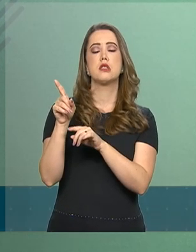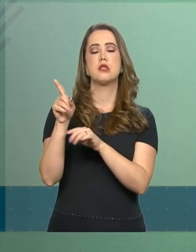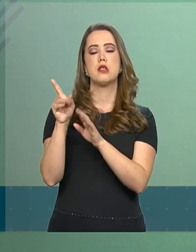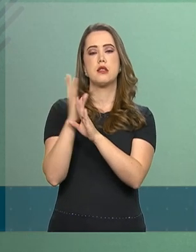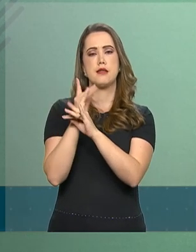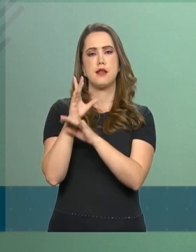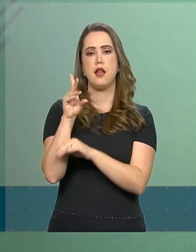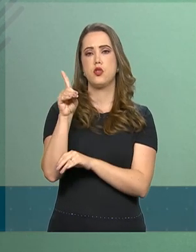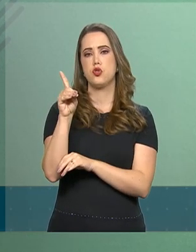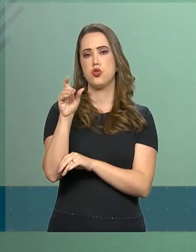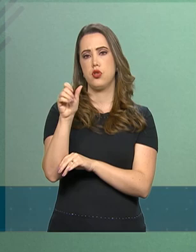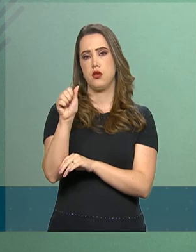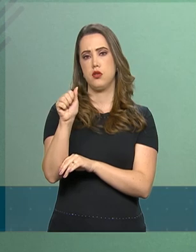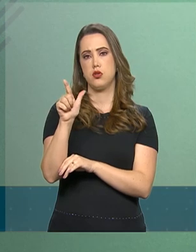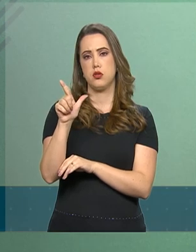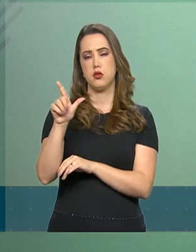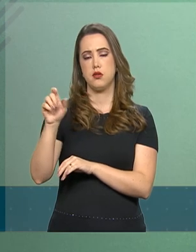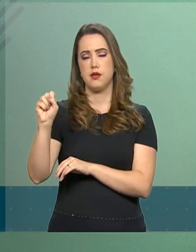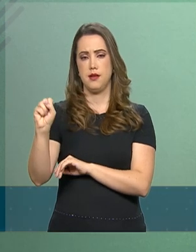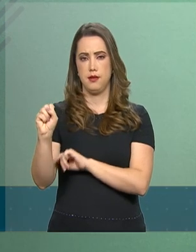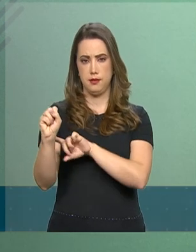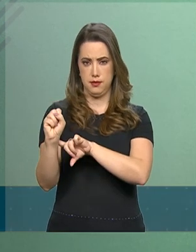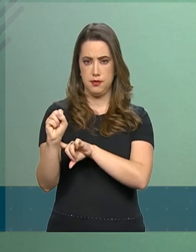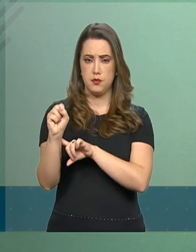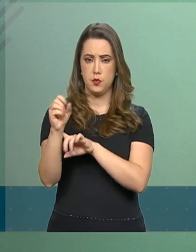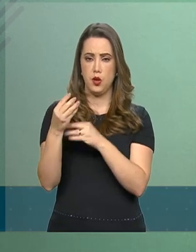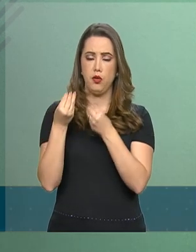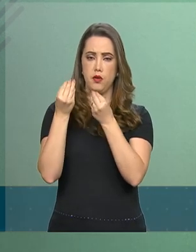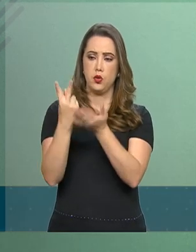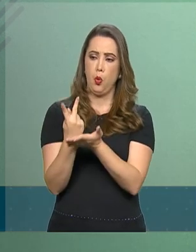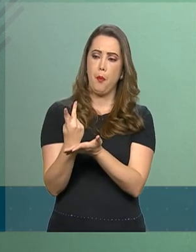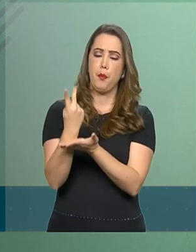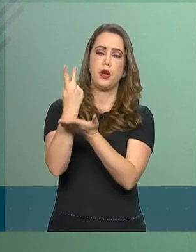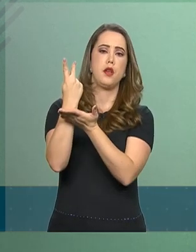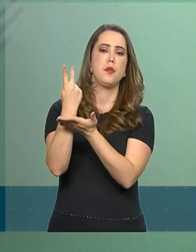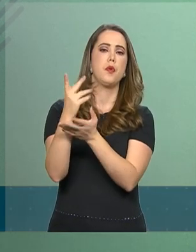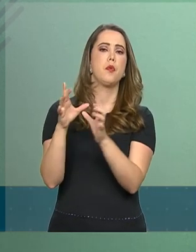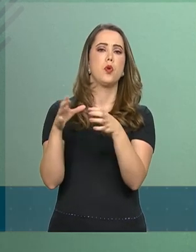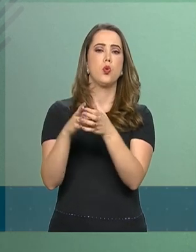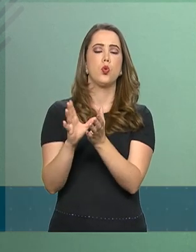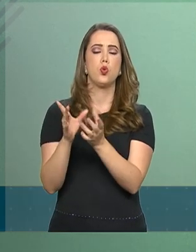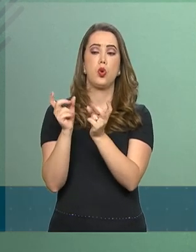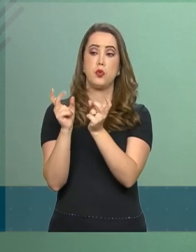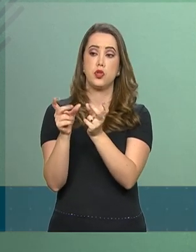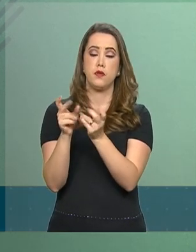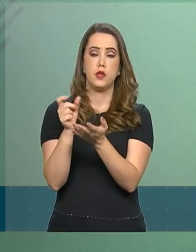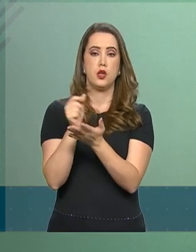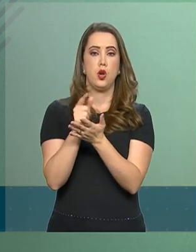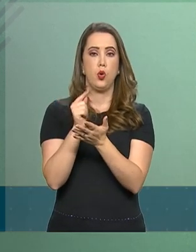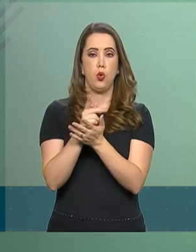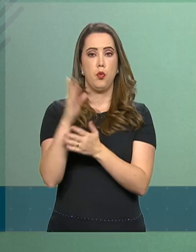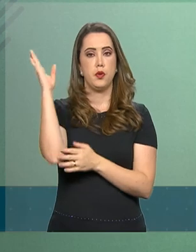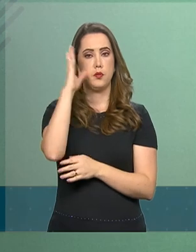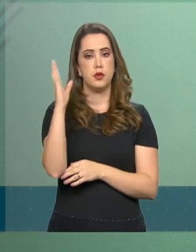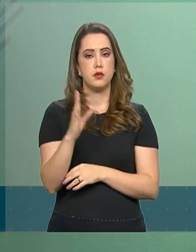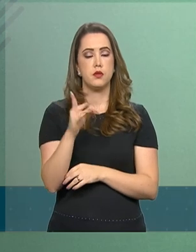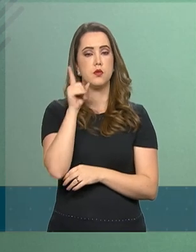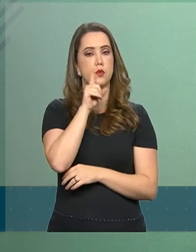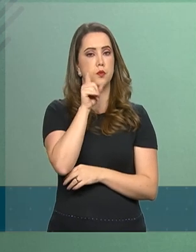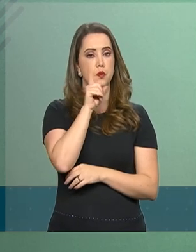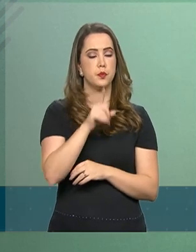entrega do prêmio personalidade do ano pela câmara de comércio brasil estados unidos